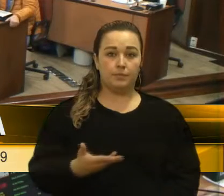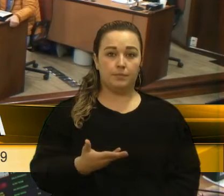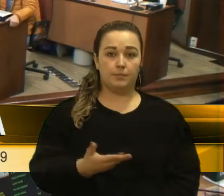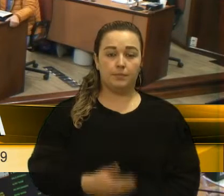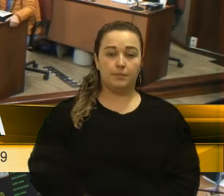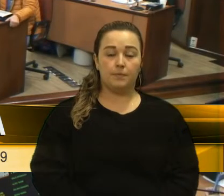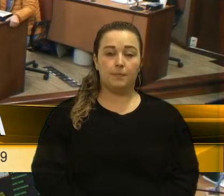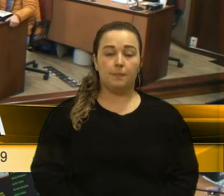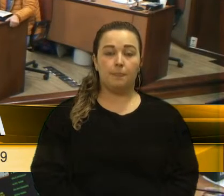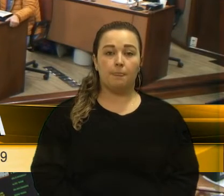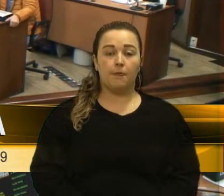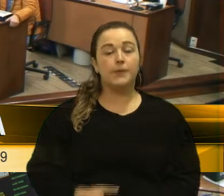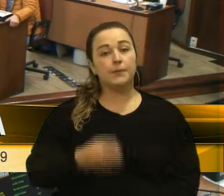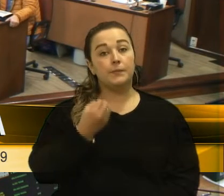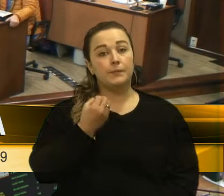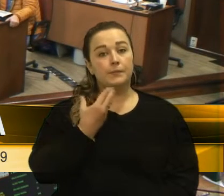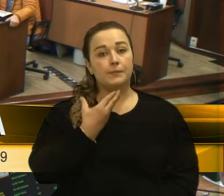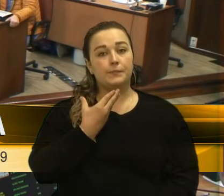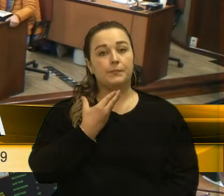Bom,